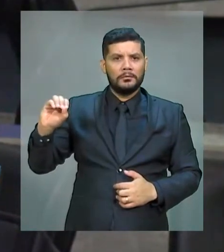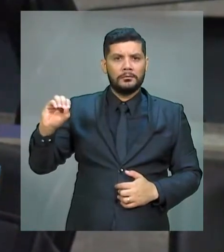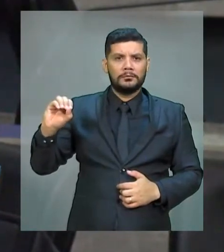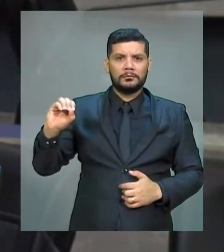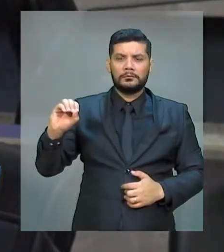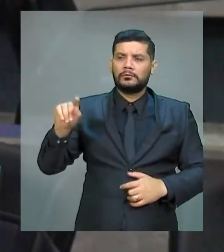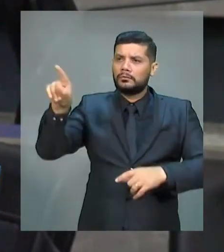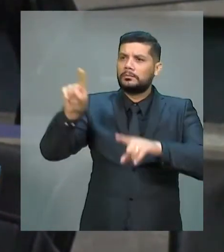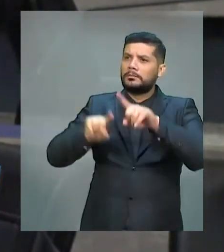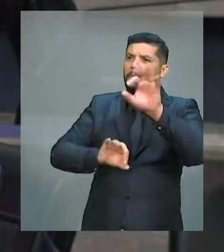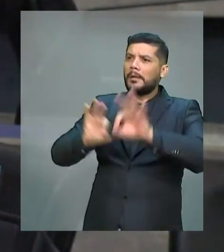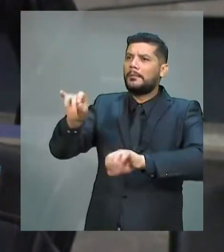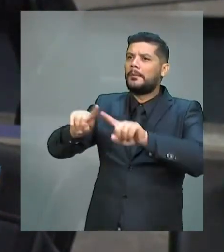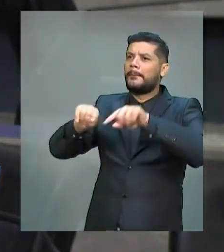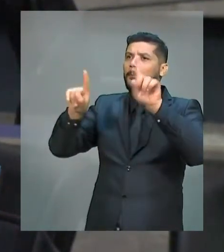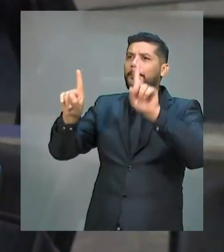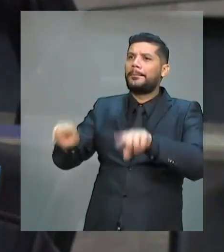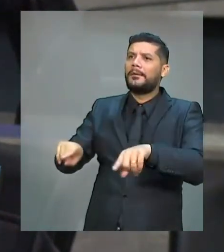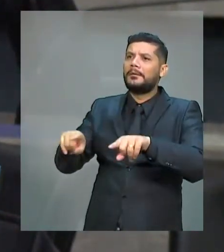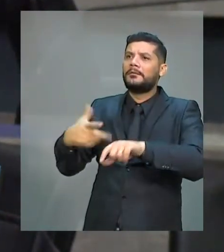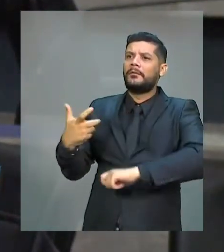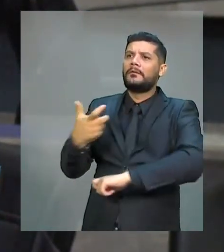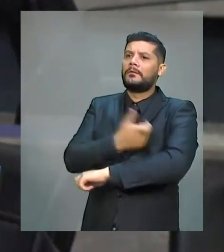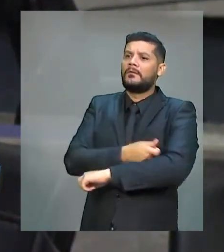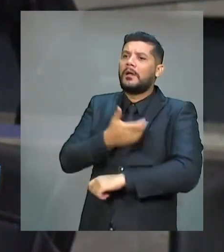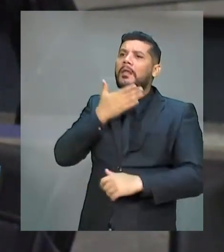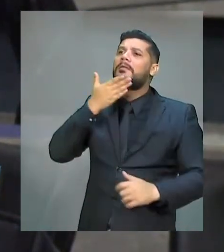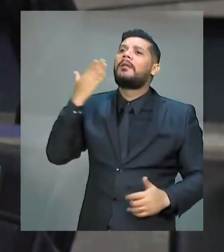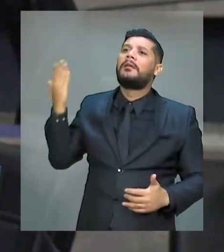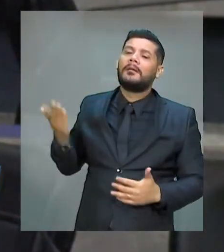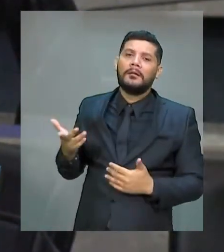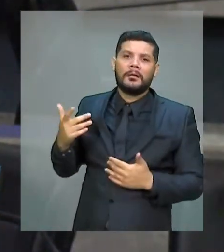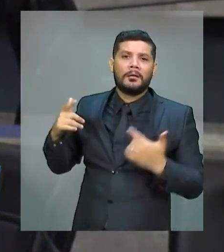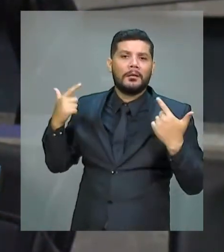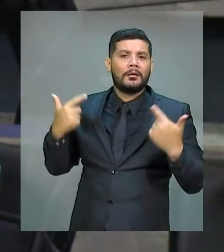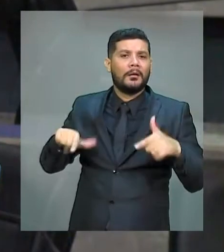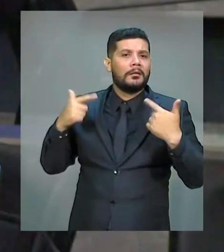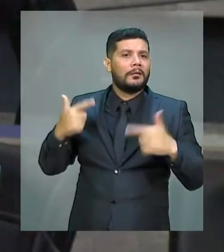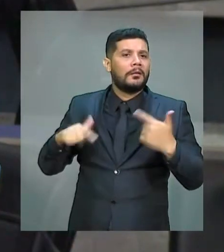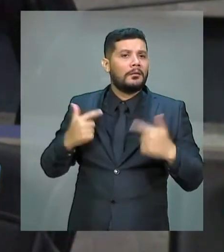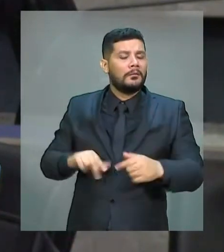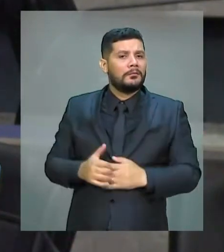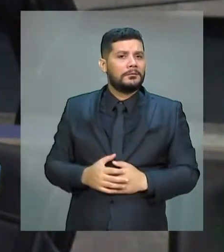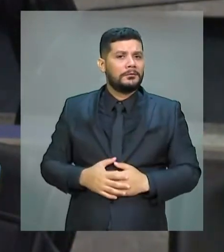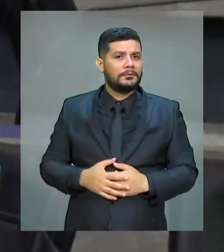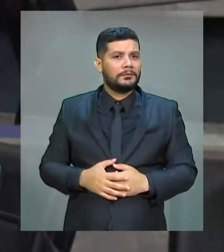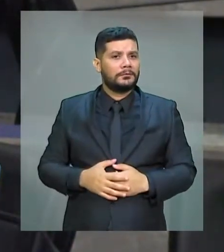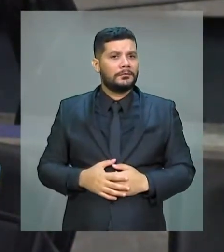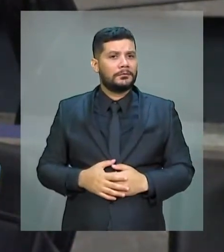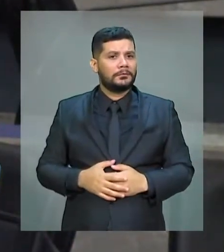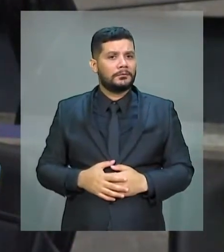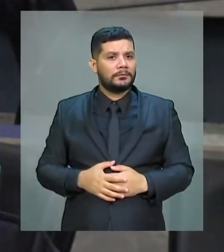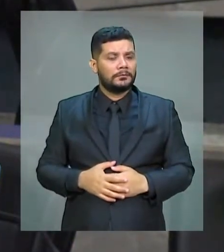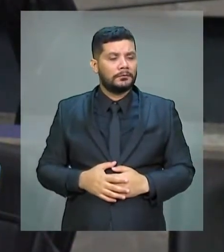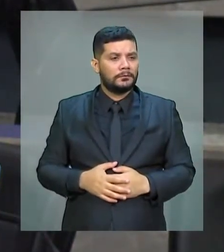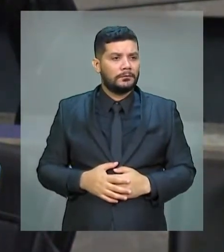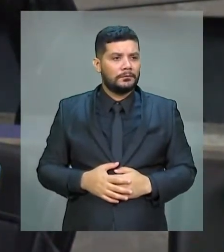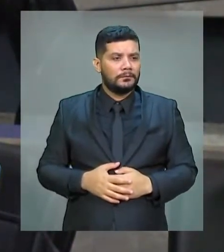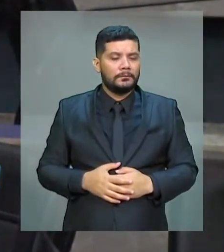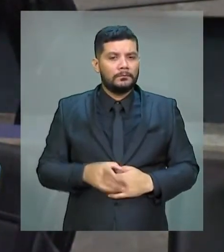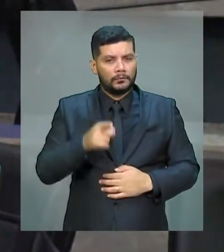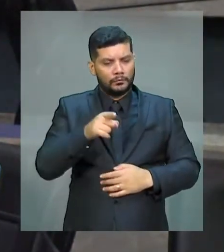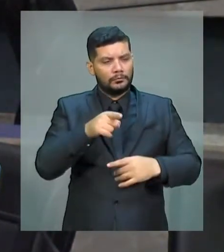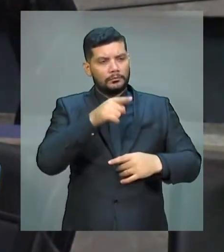plano de vacinação que o país não tem. Não tem. E aí eu vou finalizar. Vossa Excelência está absolutamente